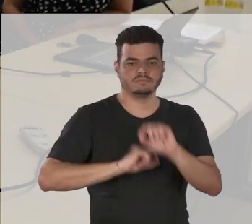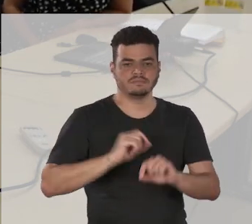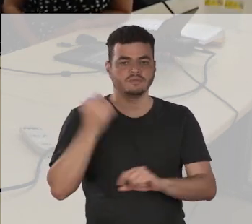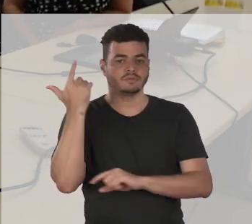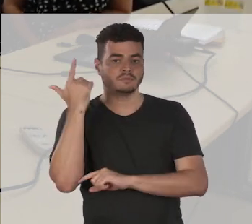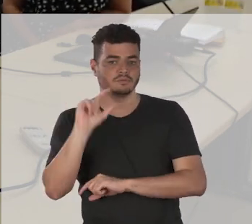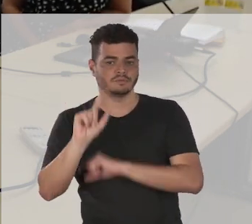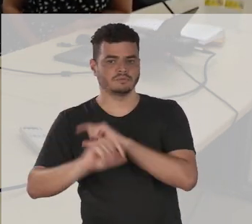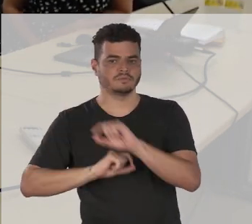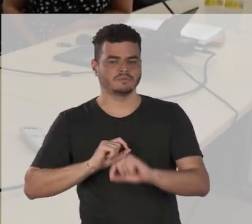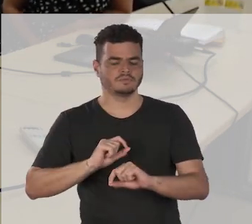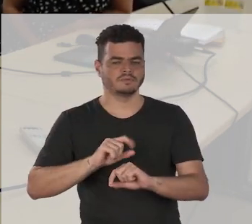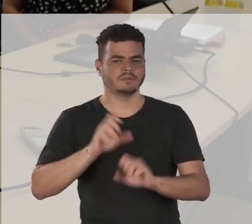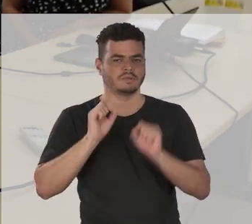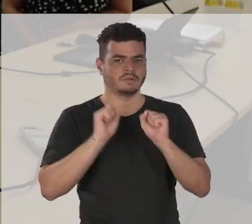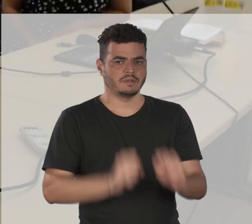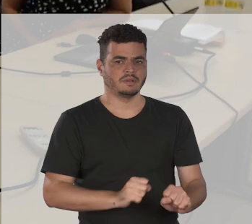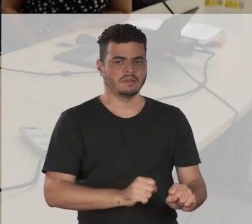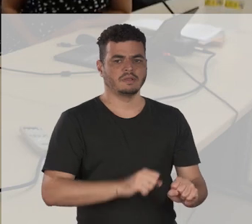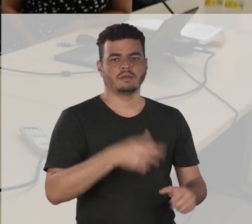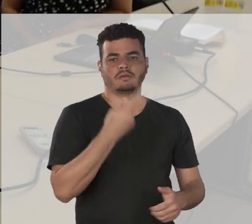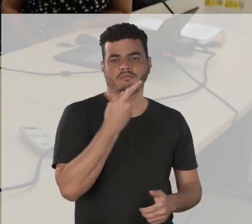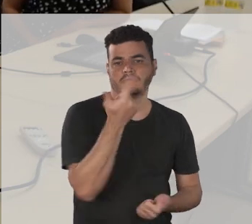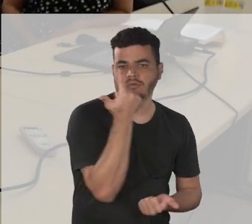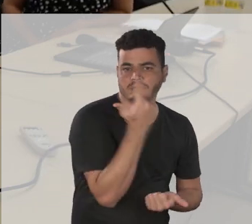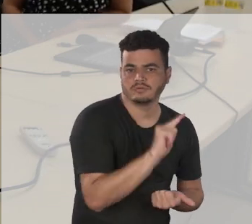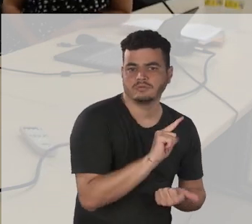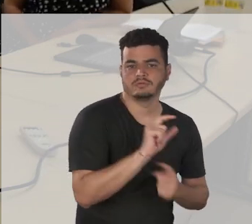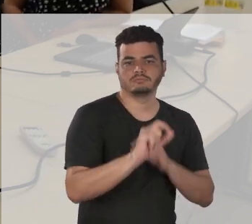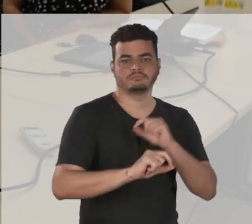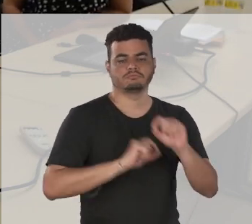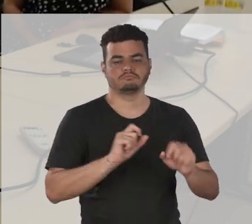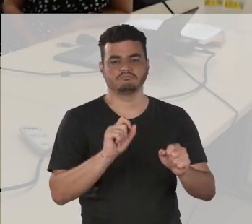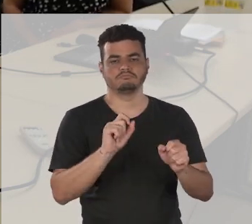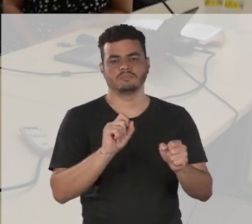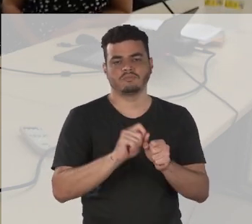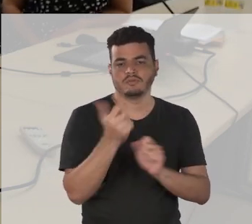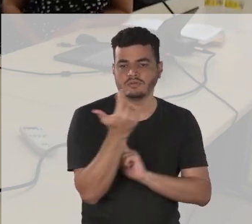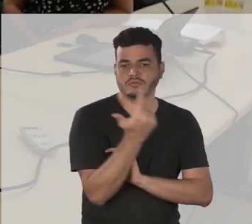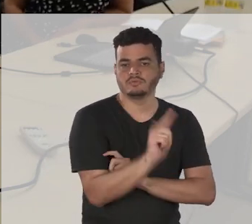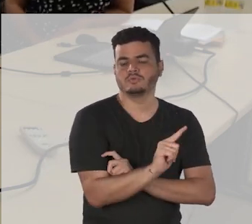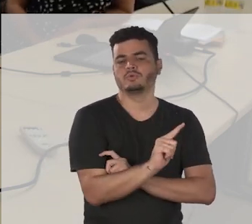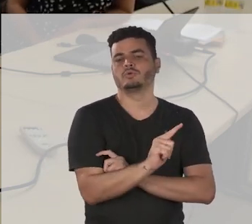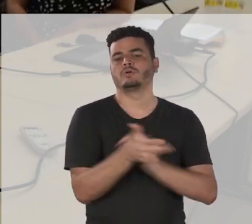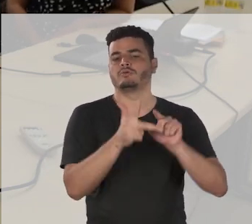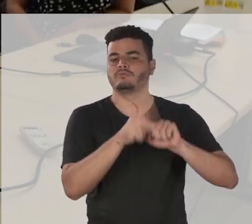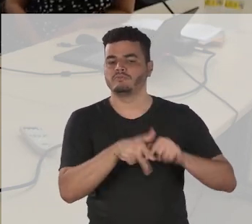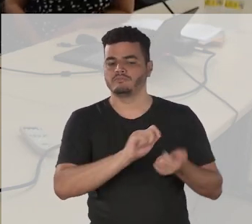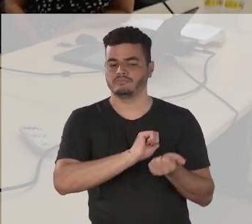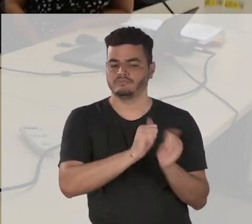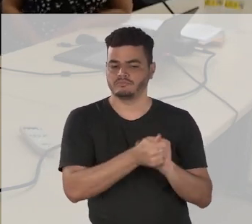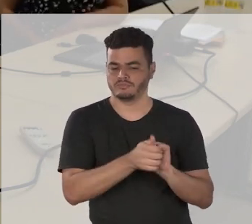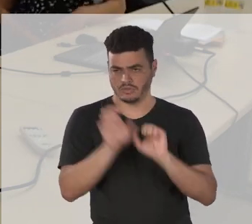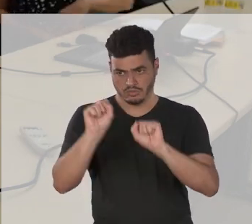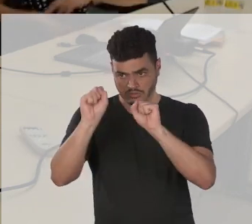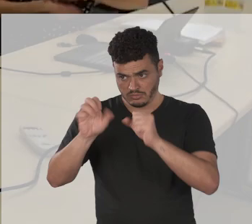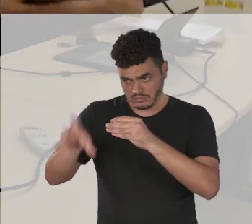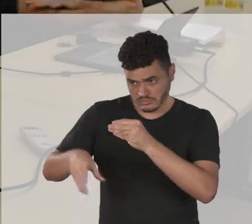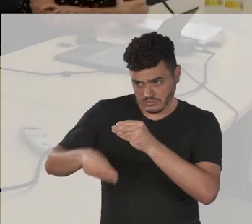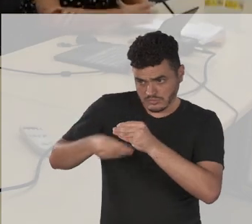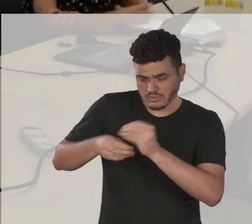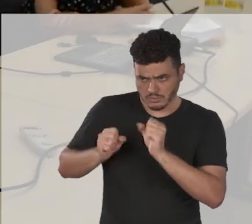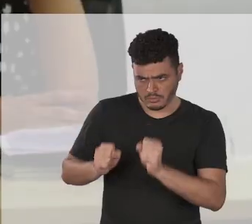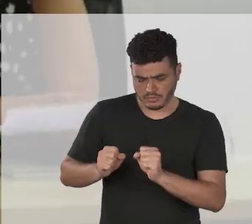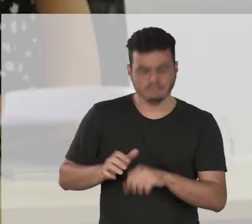revisar, recriar, dar uma nova narrativa, uma nova perspectiva para os clássicos. Você poderia comentar um pouquinho sobre essas